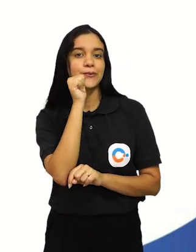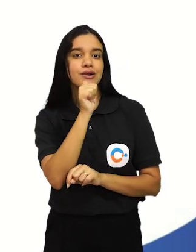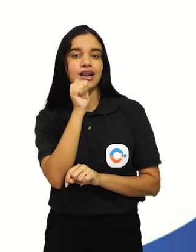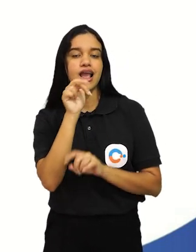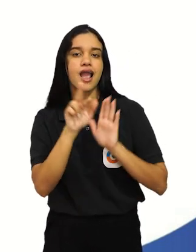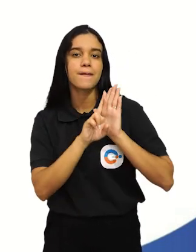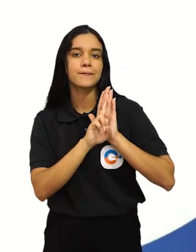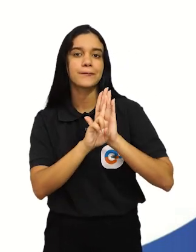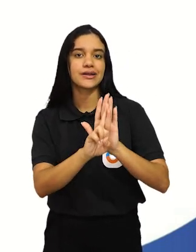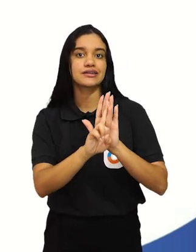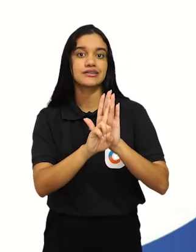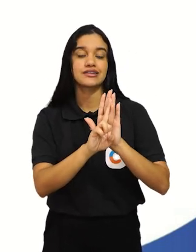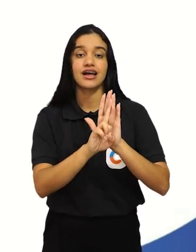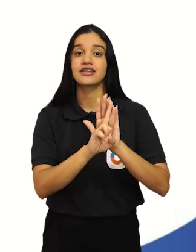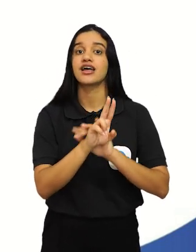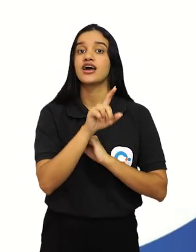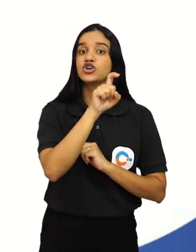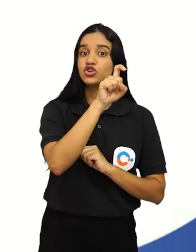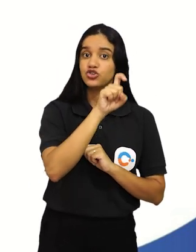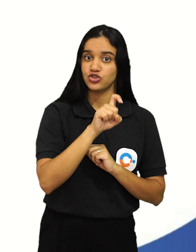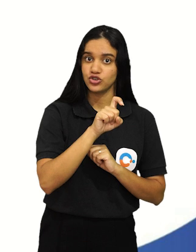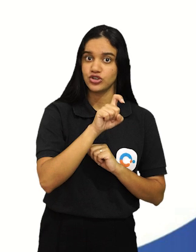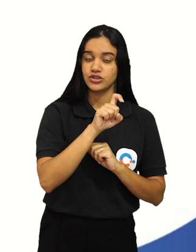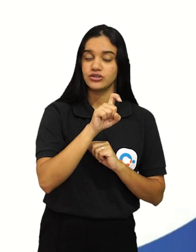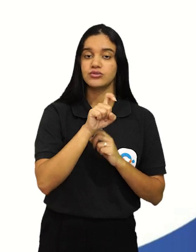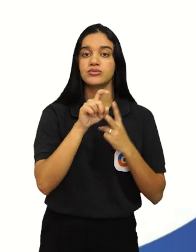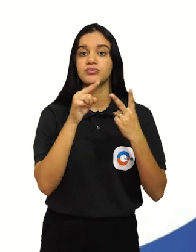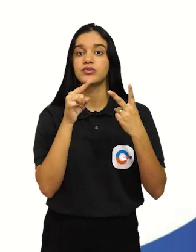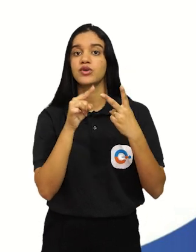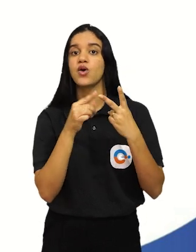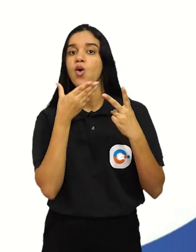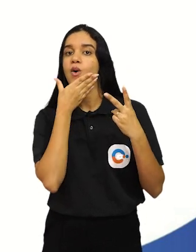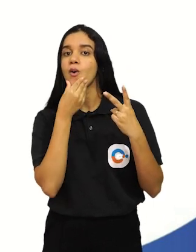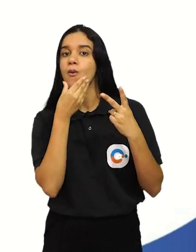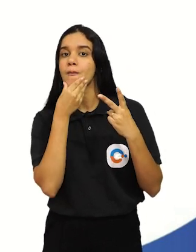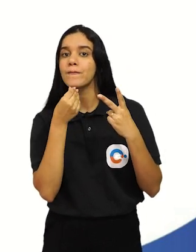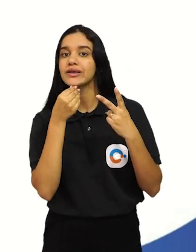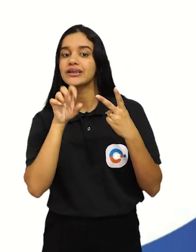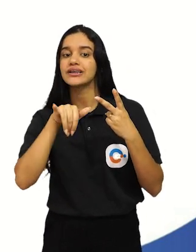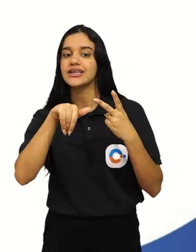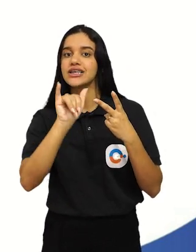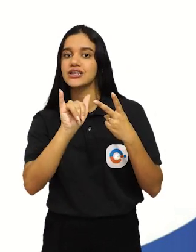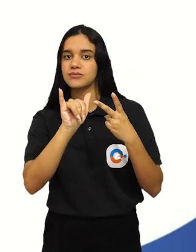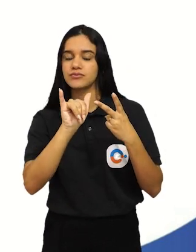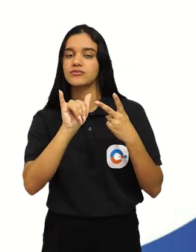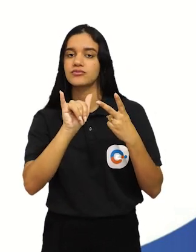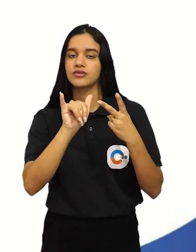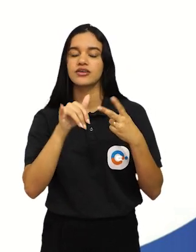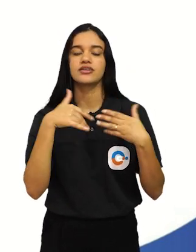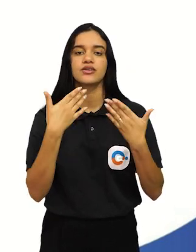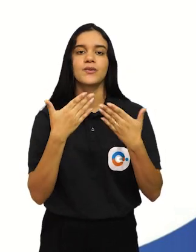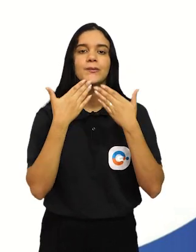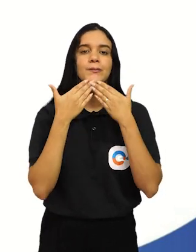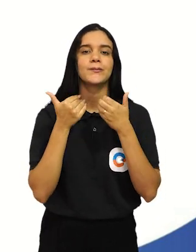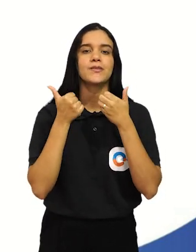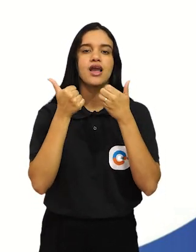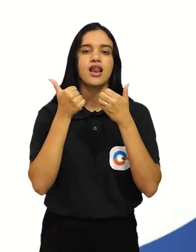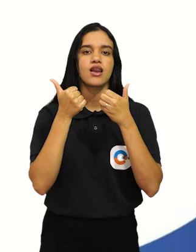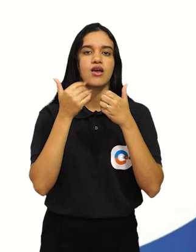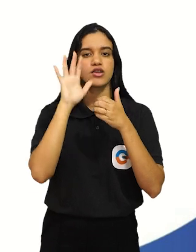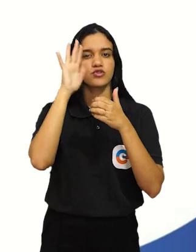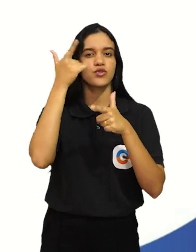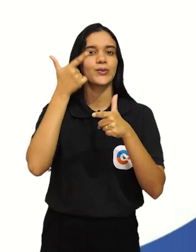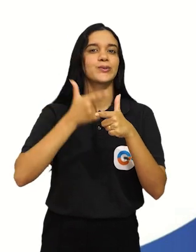é representada por x e de homens por y o sistema de equações que melhor traduz o